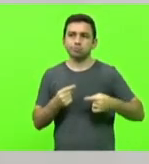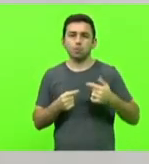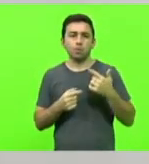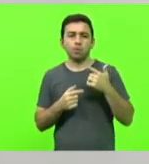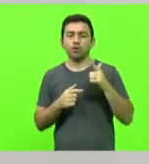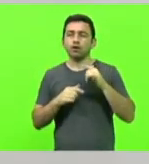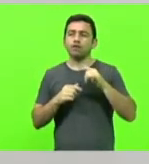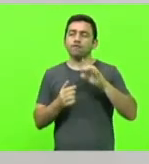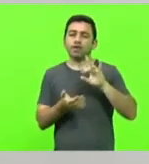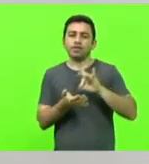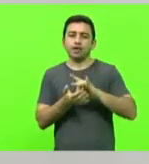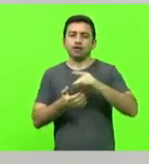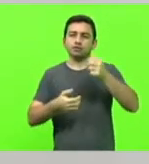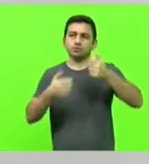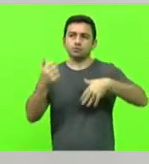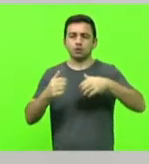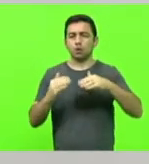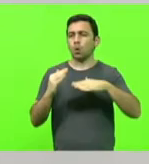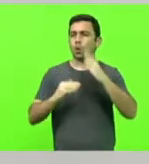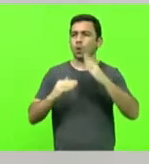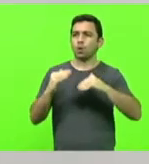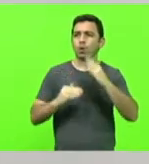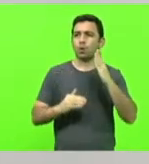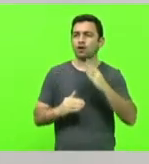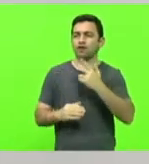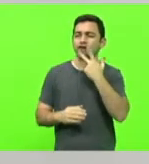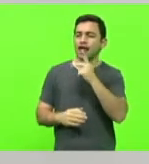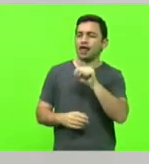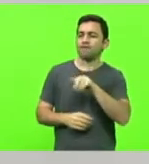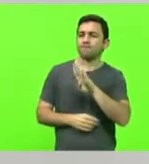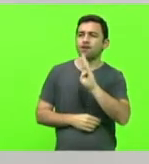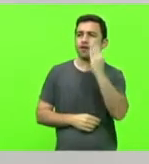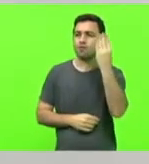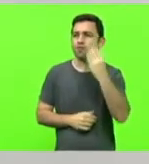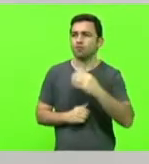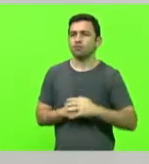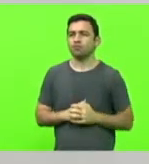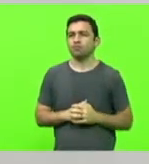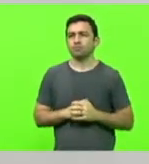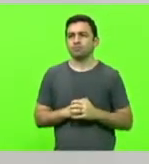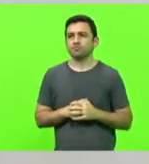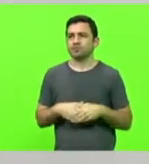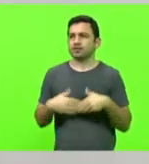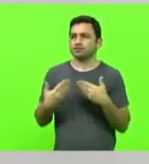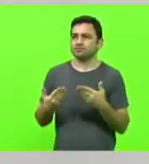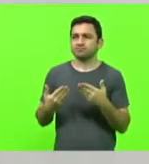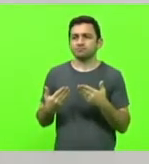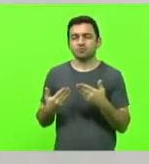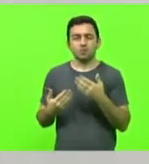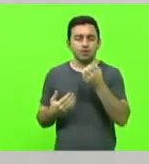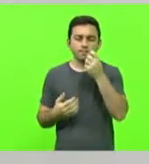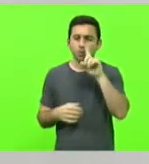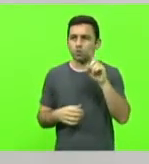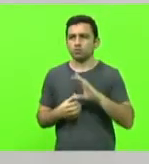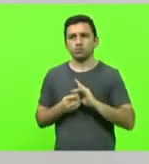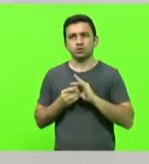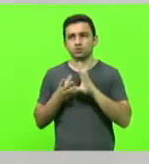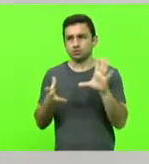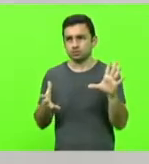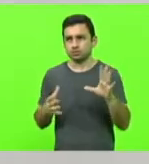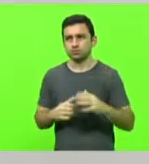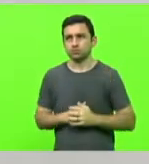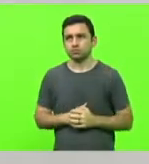e você simplesmente não concorda, você diz que é fake news e isso não é nada bom para a democracia e nada bom para o nosso